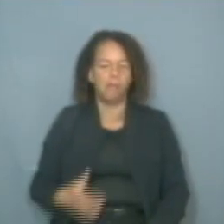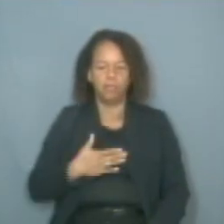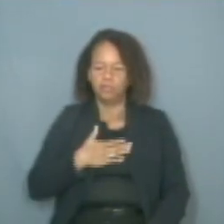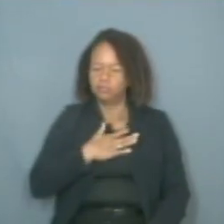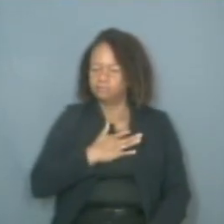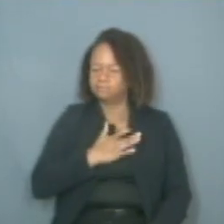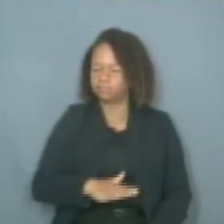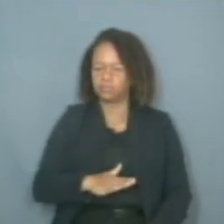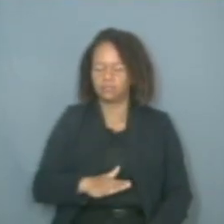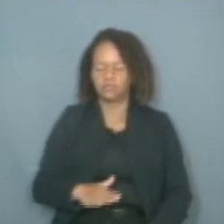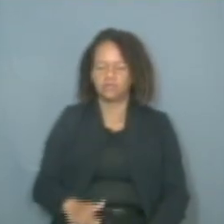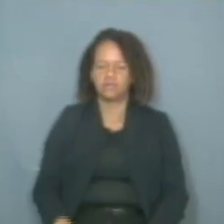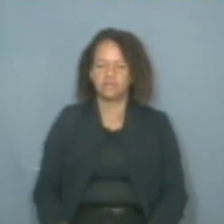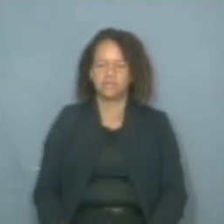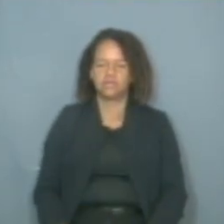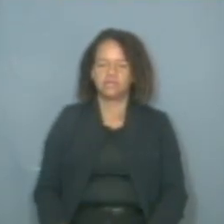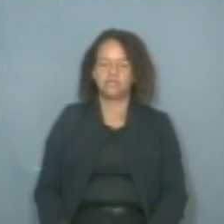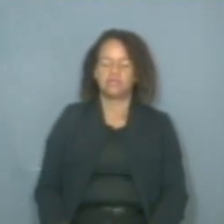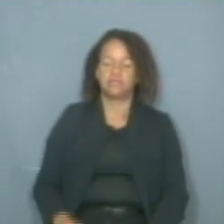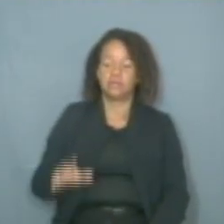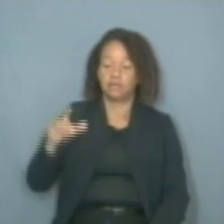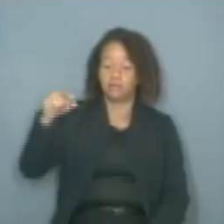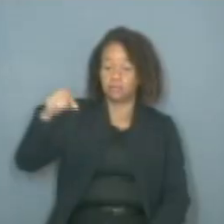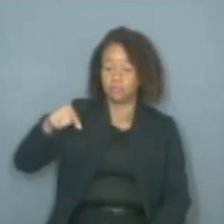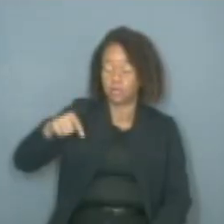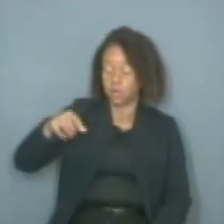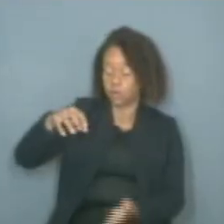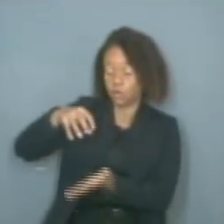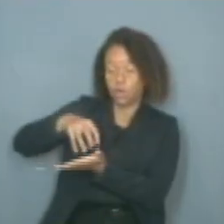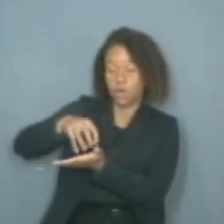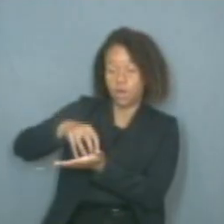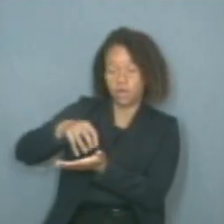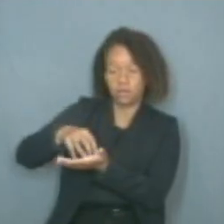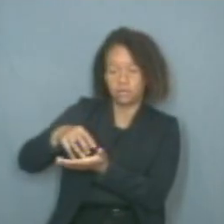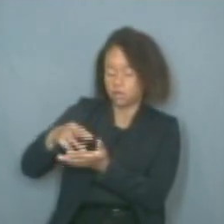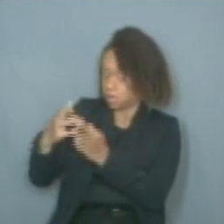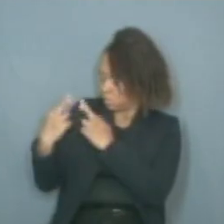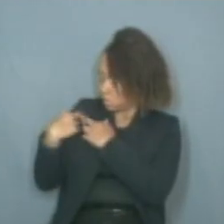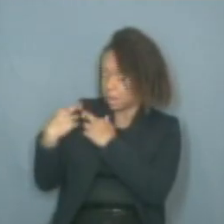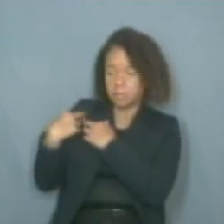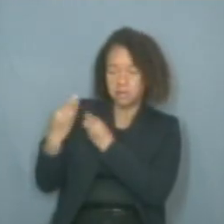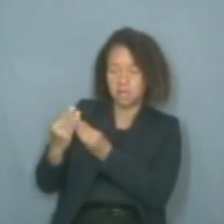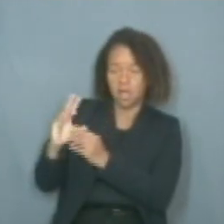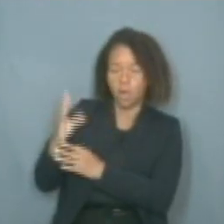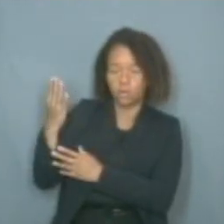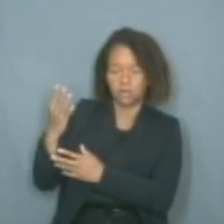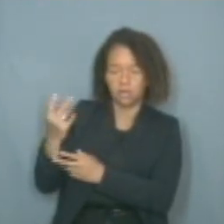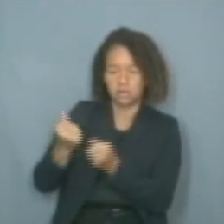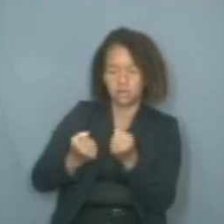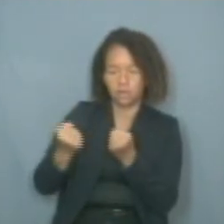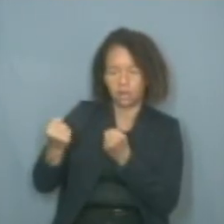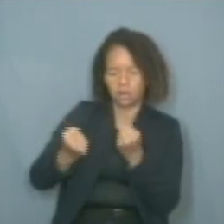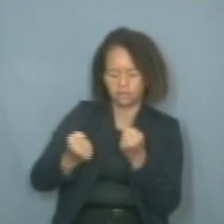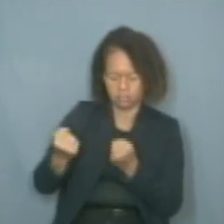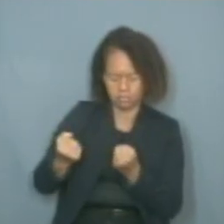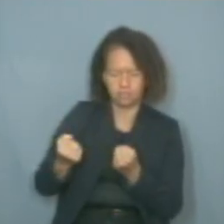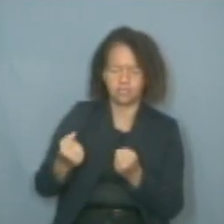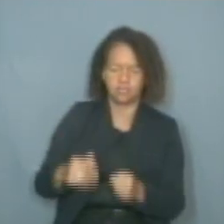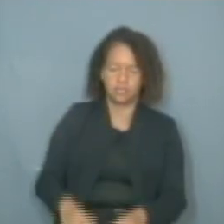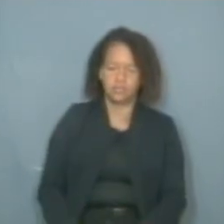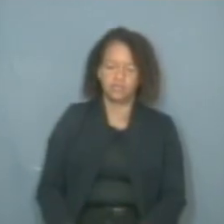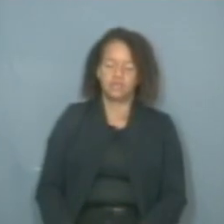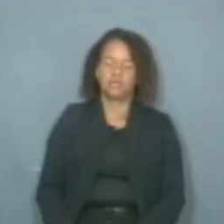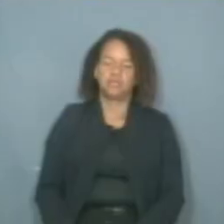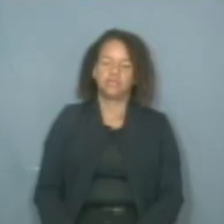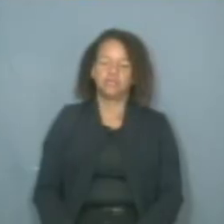absurdo, inclusive, o próprio órgão não se responsabilizar pelos danos que acontecem ao veículo. Sem falar que